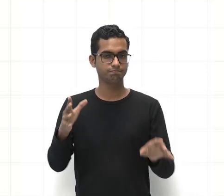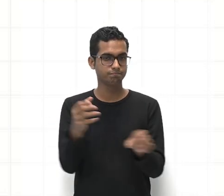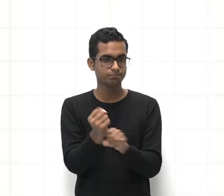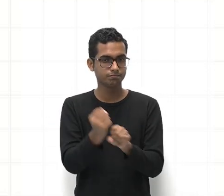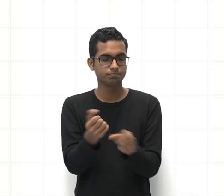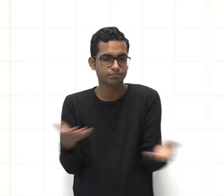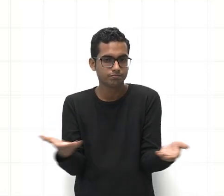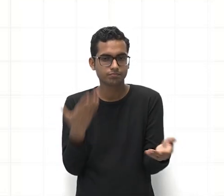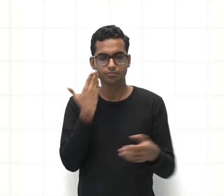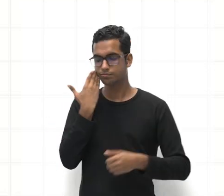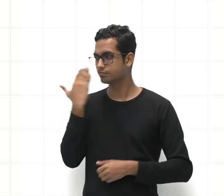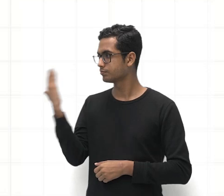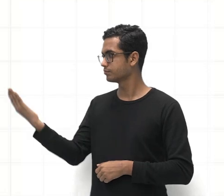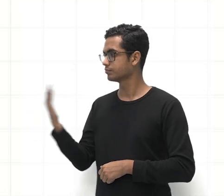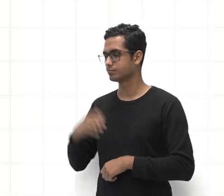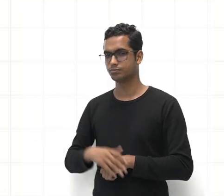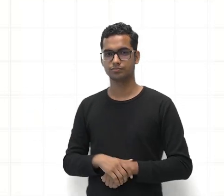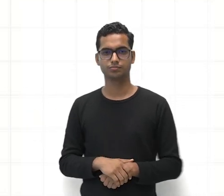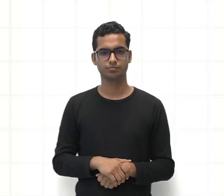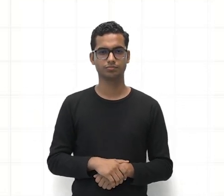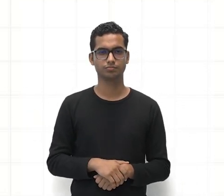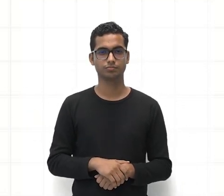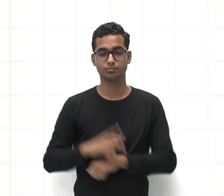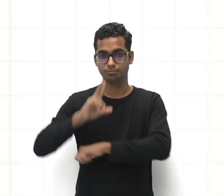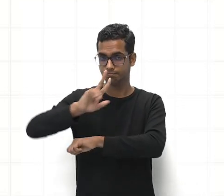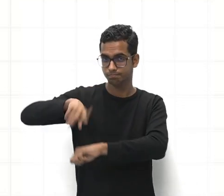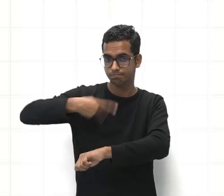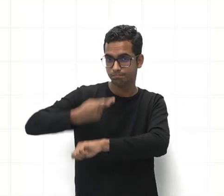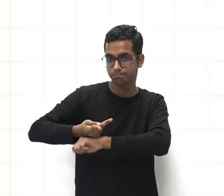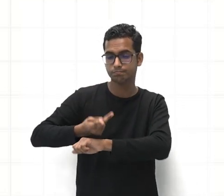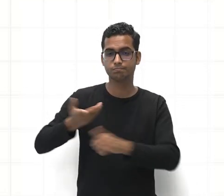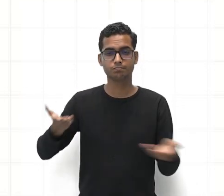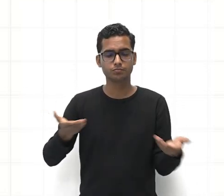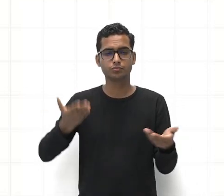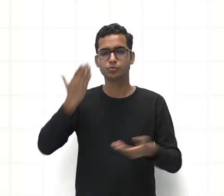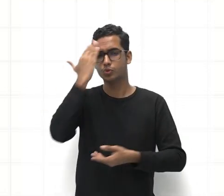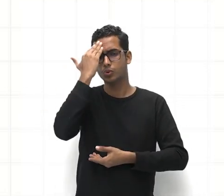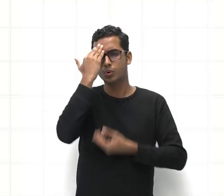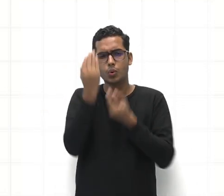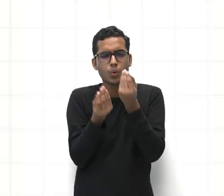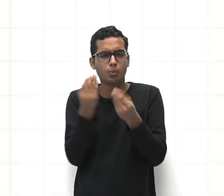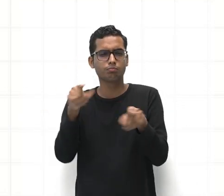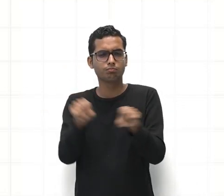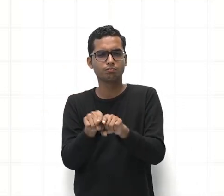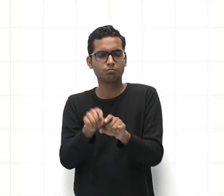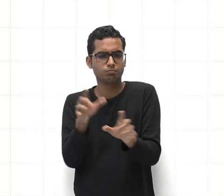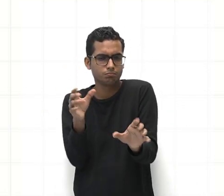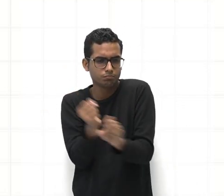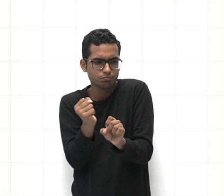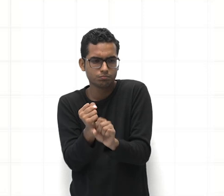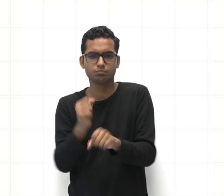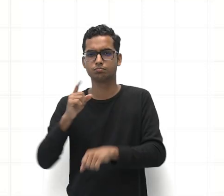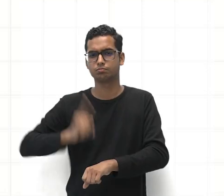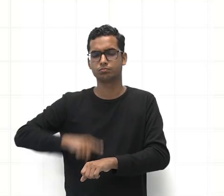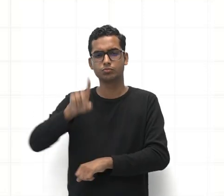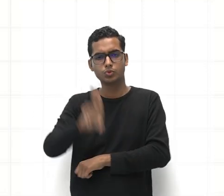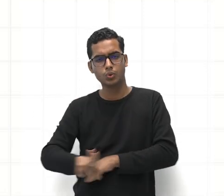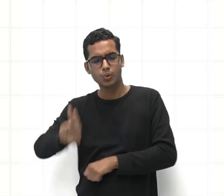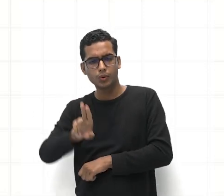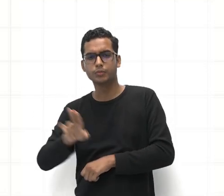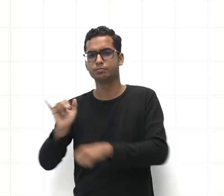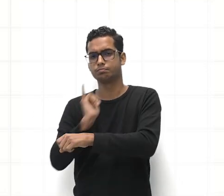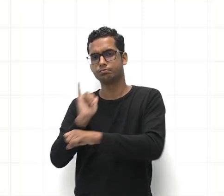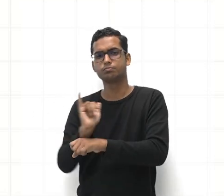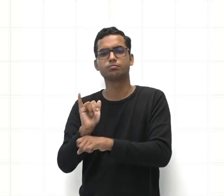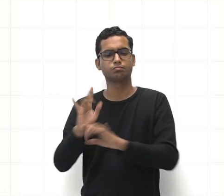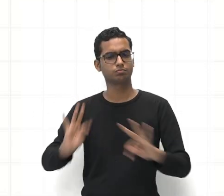maneira, certo? E, em seguida, vamos ver aqui como é feito esse cálculo aqui utilizando, né, uma ferramenta